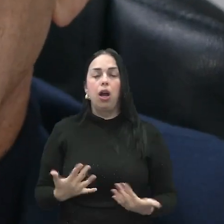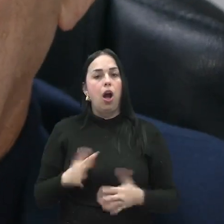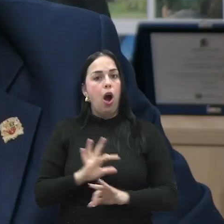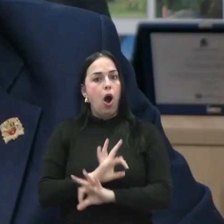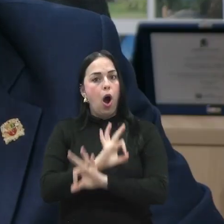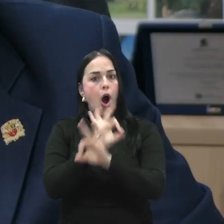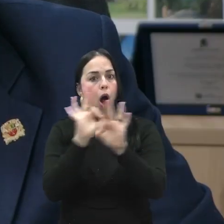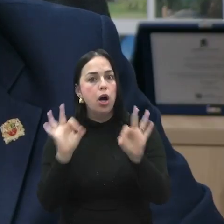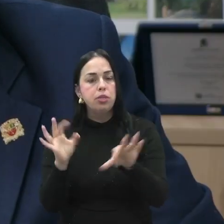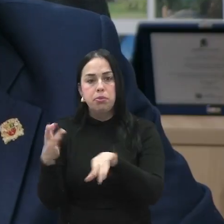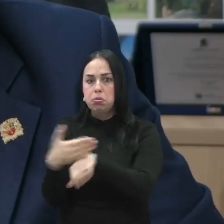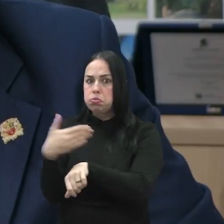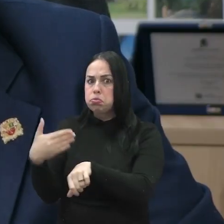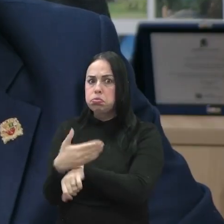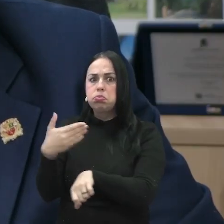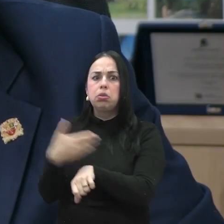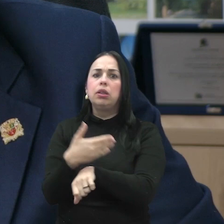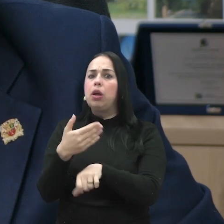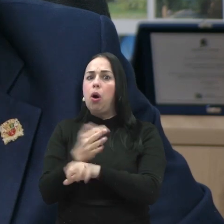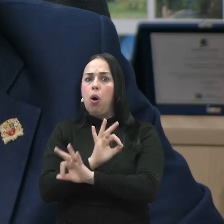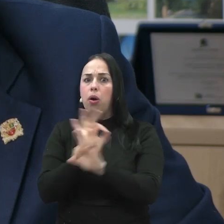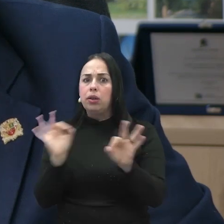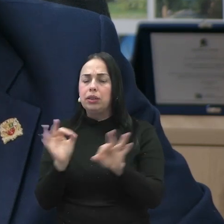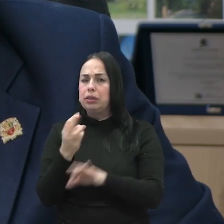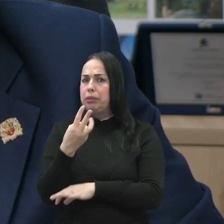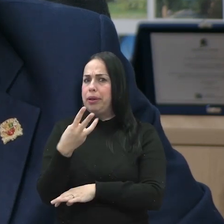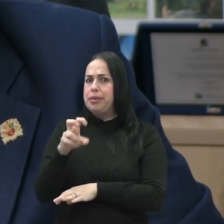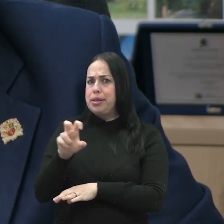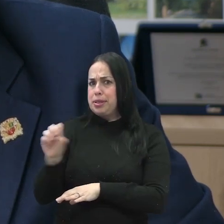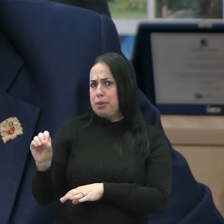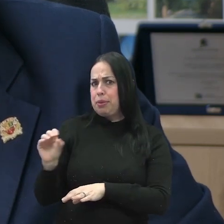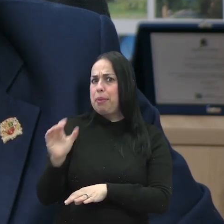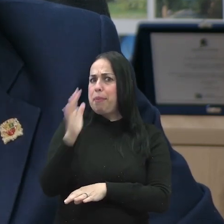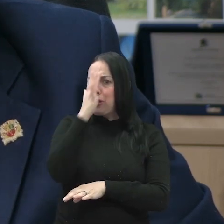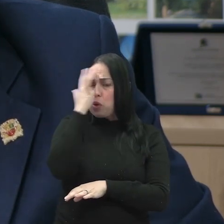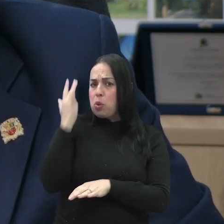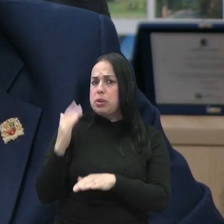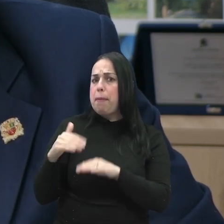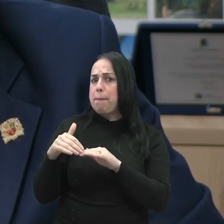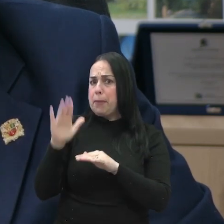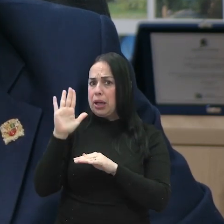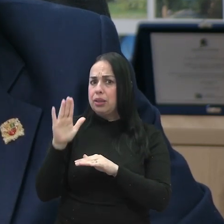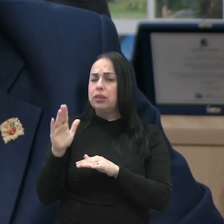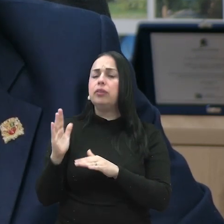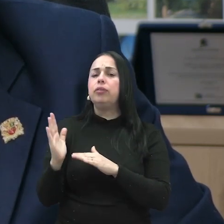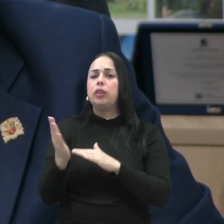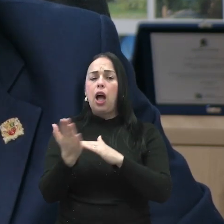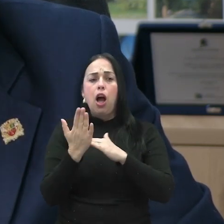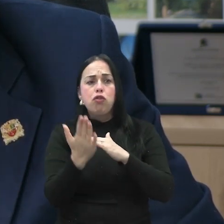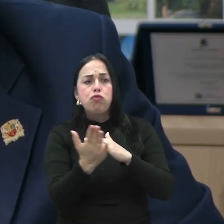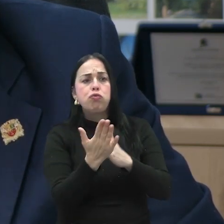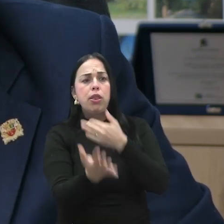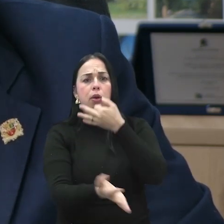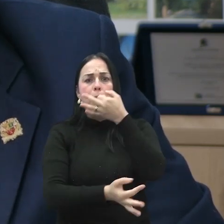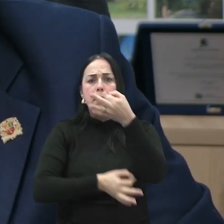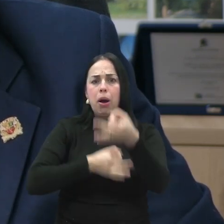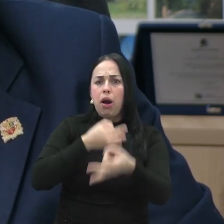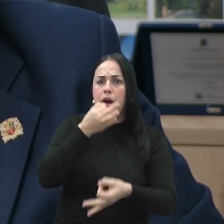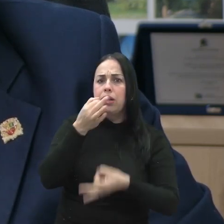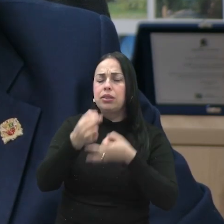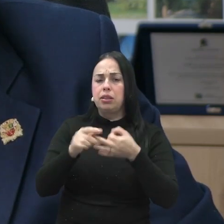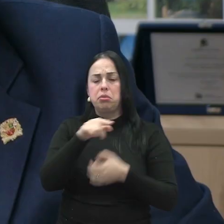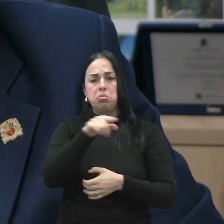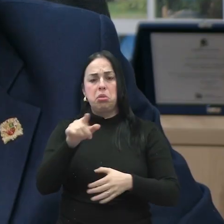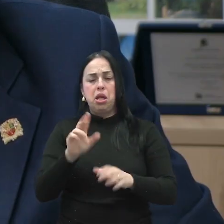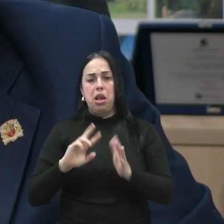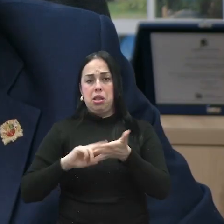reuniões. Uma boa participação da população, né? Mais de 350 pessoas, né? Contribuindo, né? Fazendo